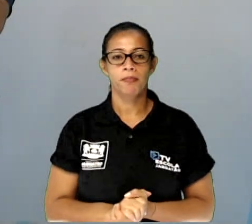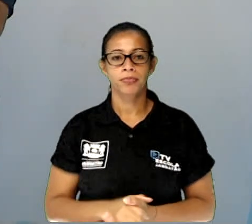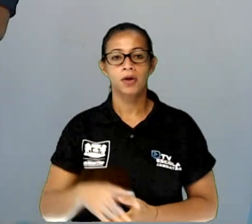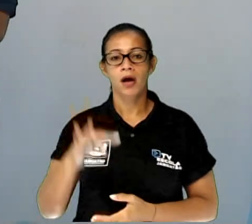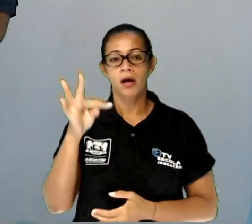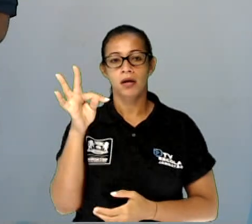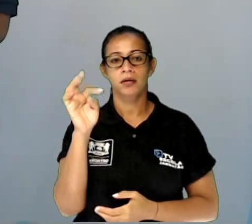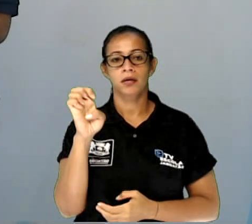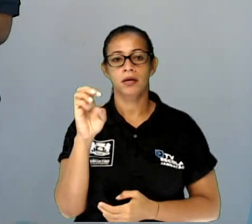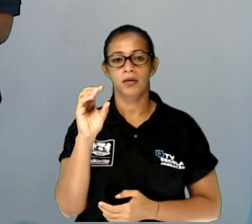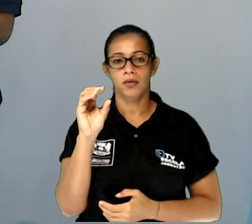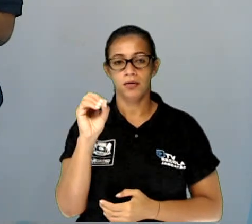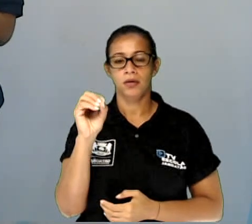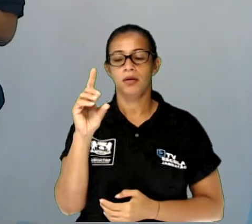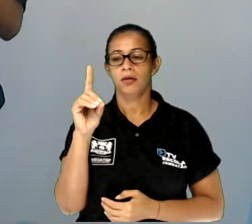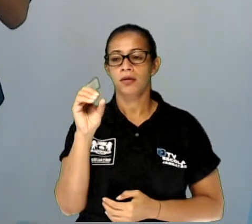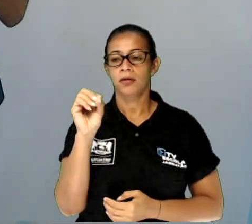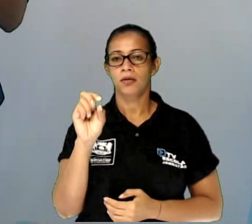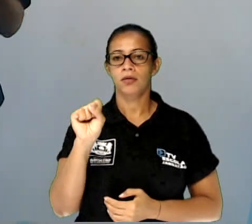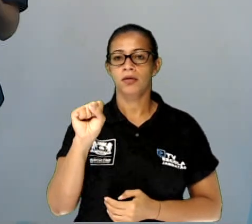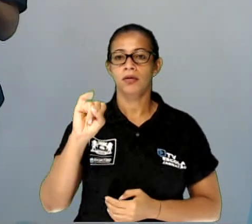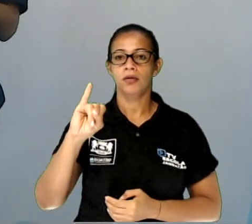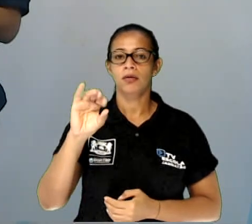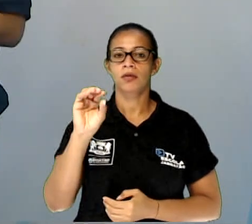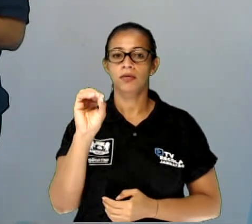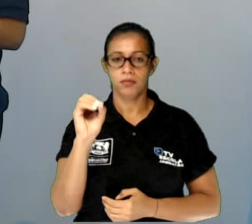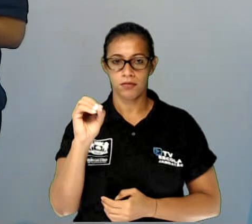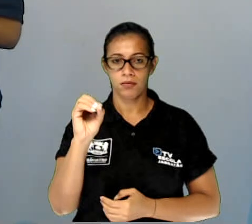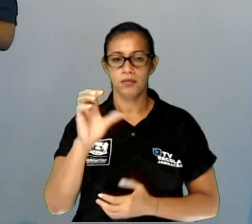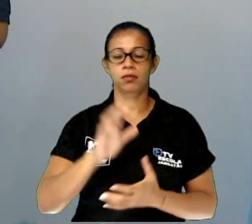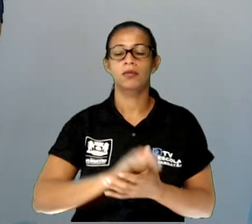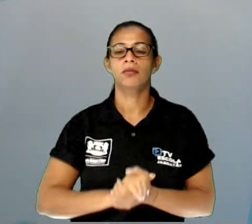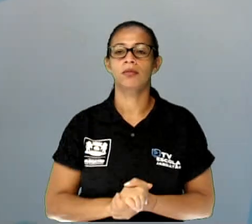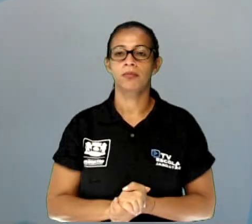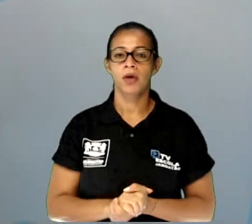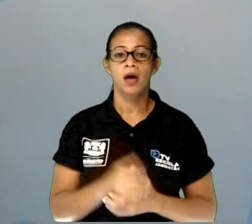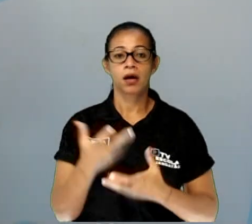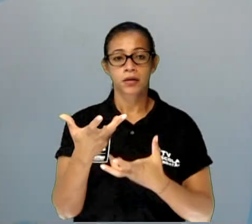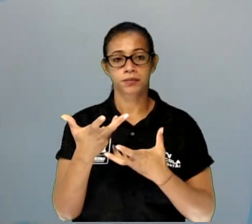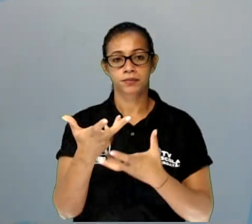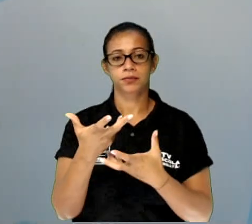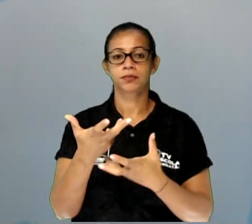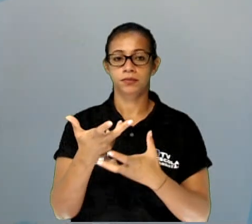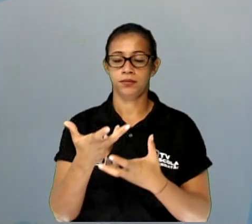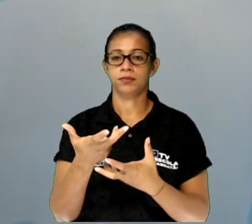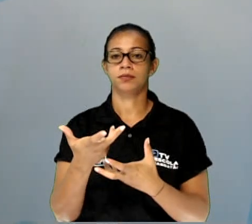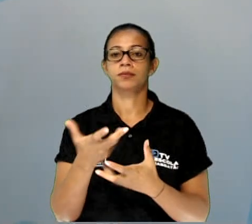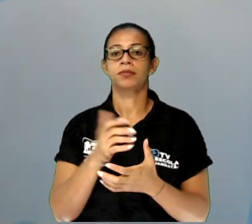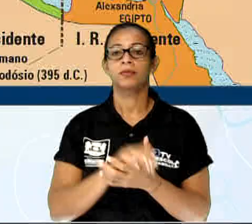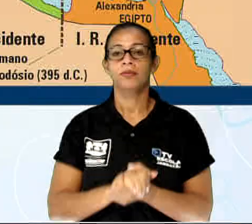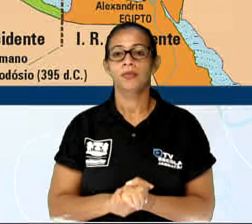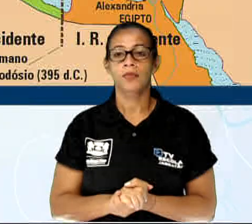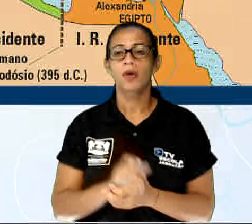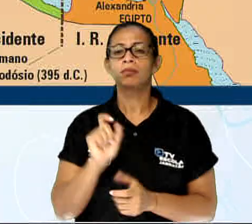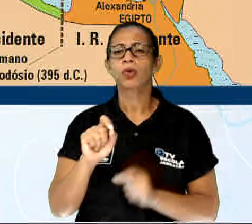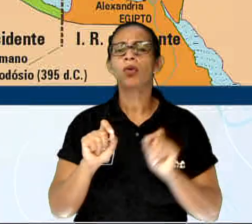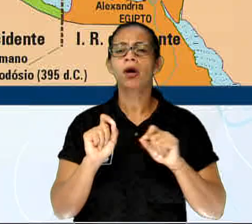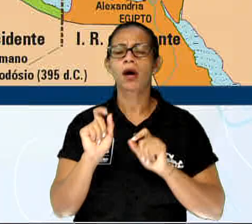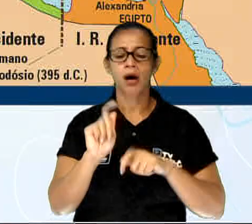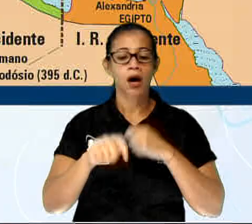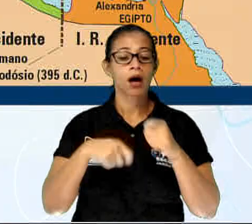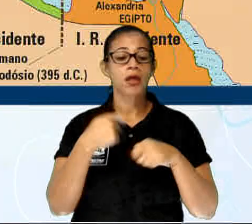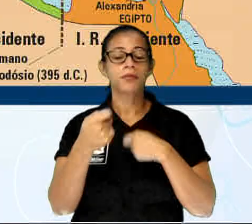a divisão do Império Romano. Com que objetivo? Um objetivo ali de conseguir uma administração melhor